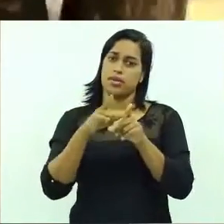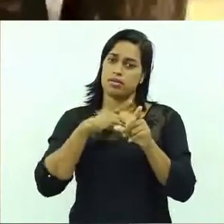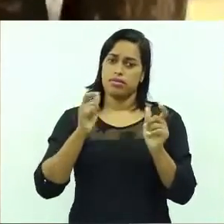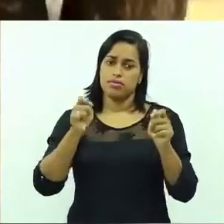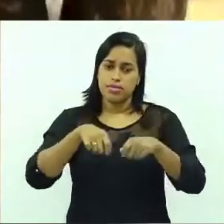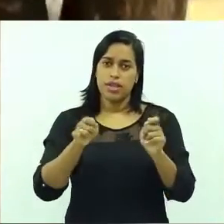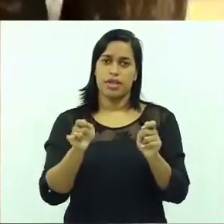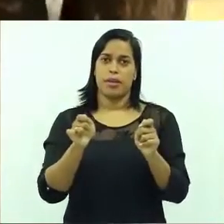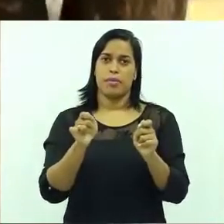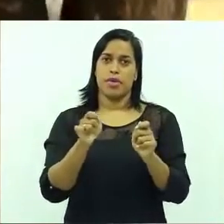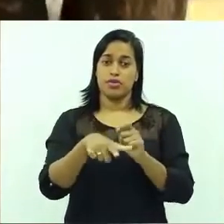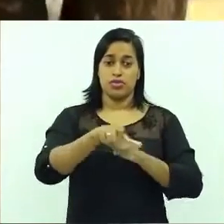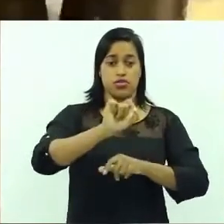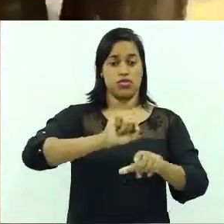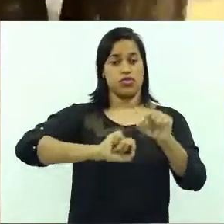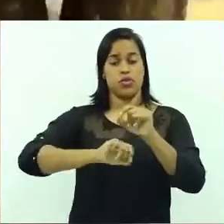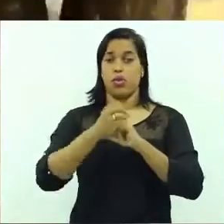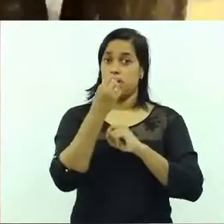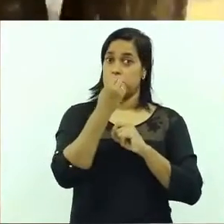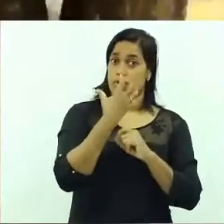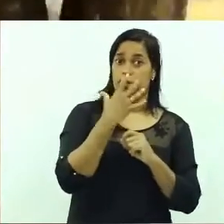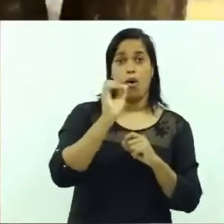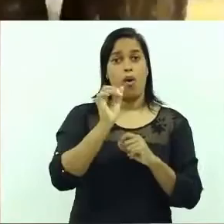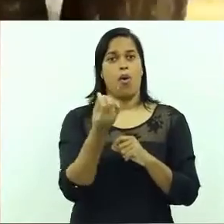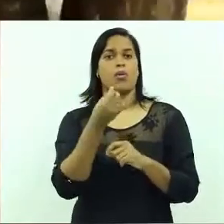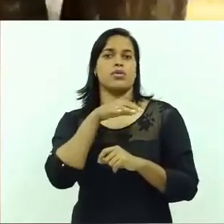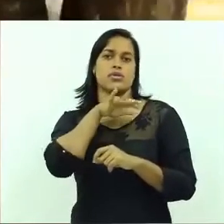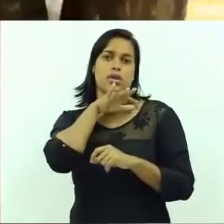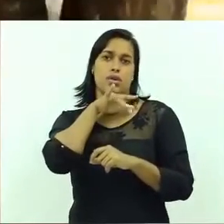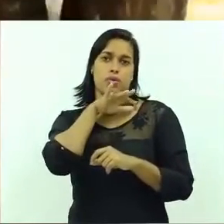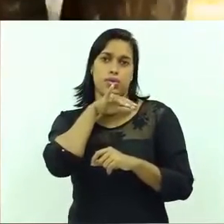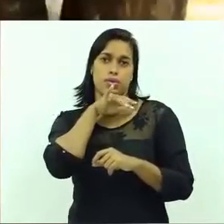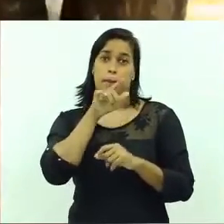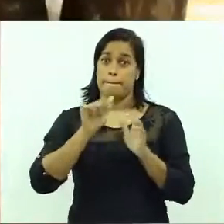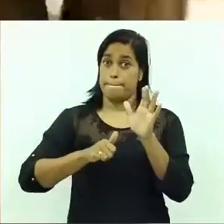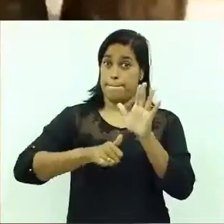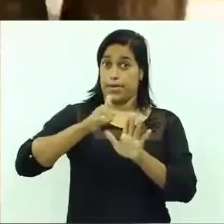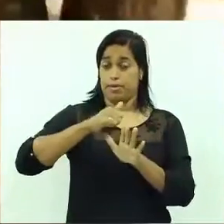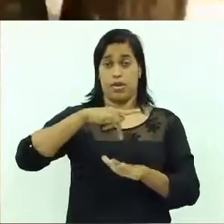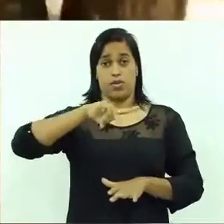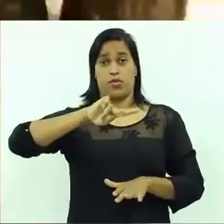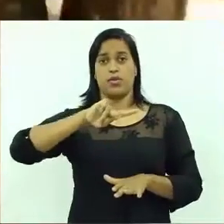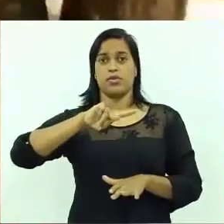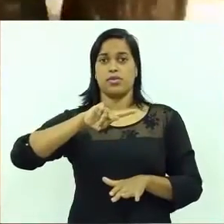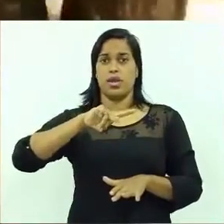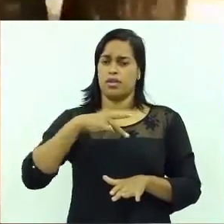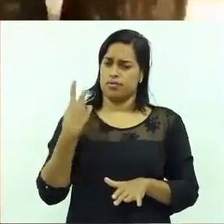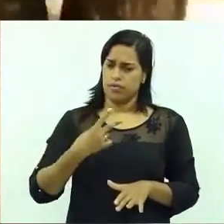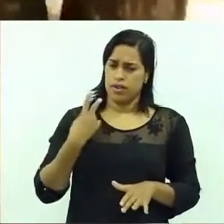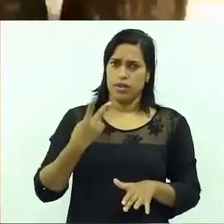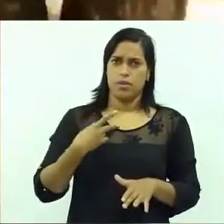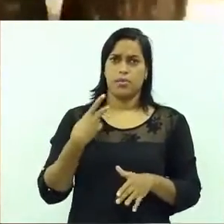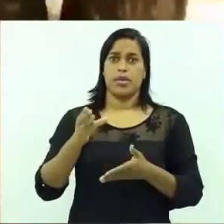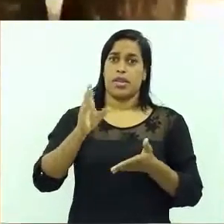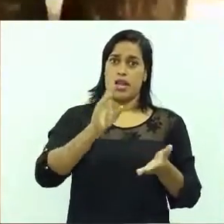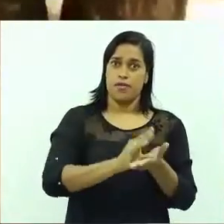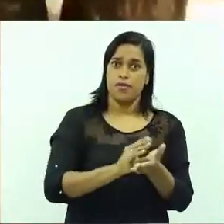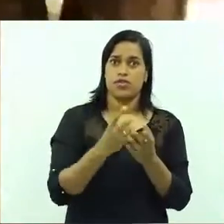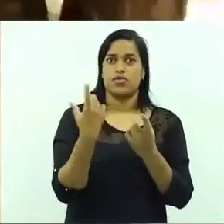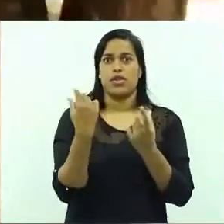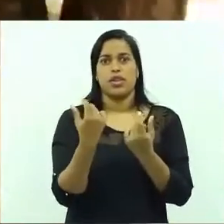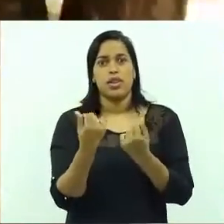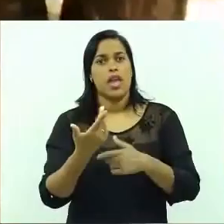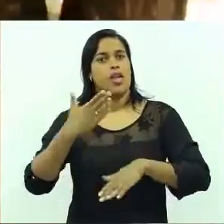de determinar se isso é um bom negócio ou não é. Primeiro, você. Se vale a pena você investir teu tempo, investir dinheiro,